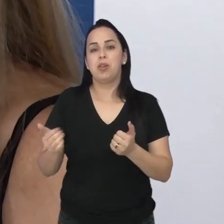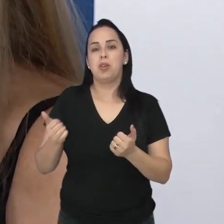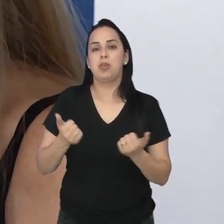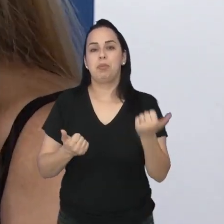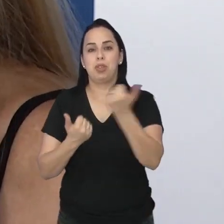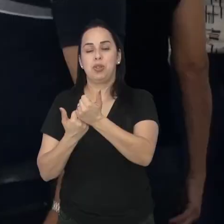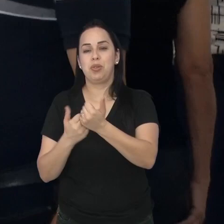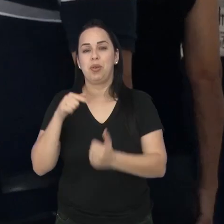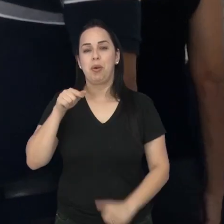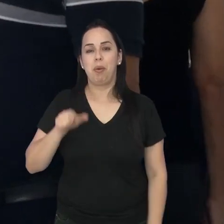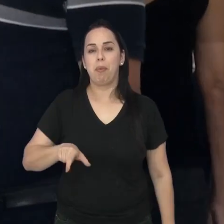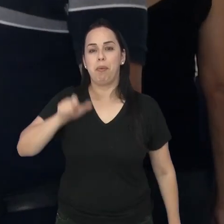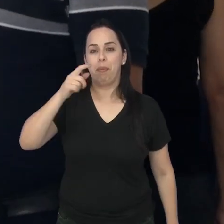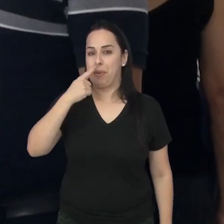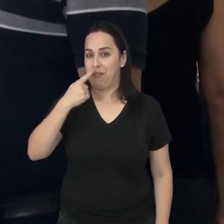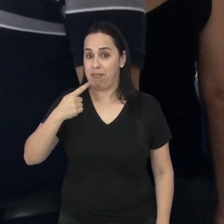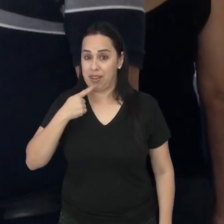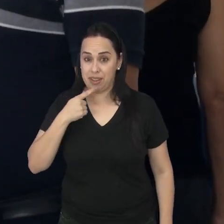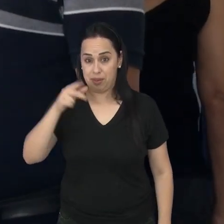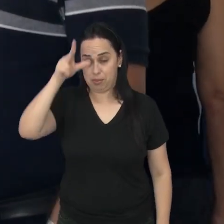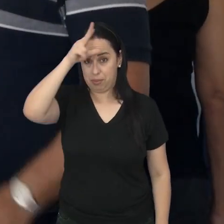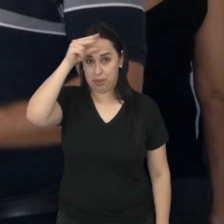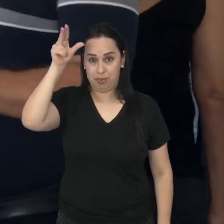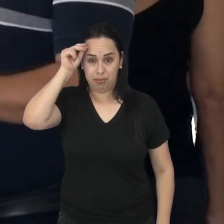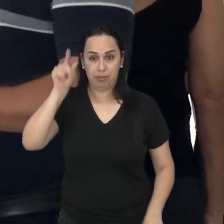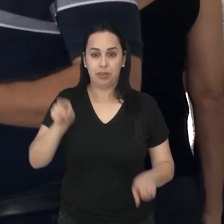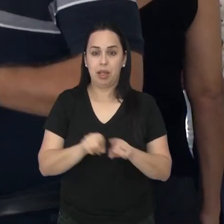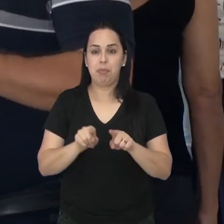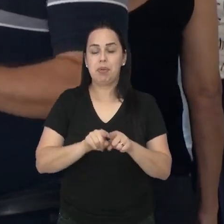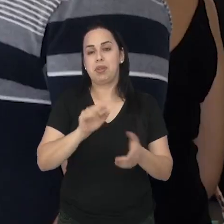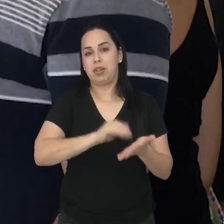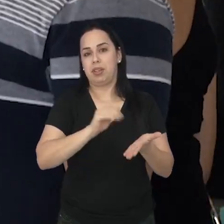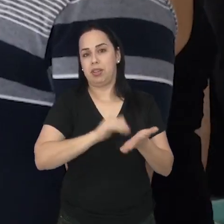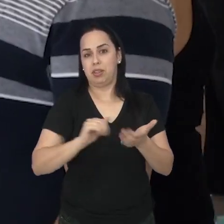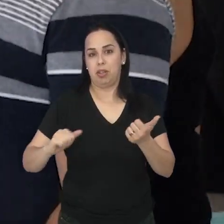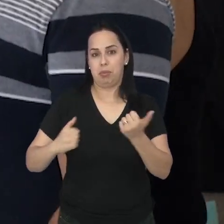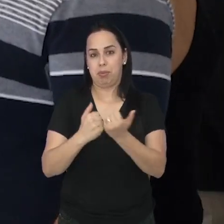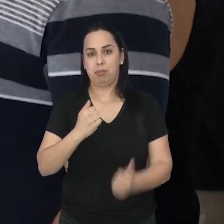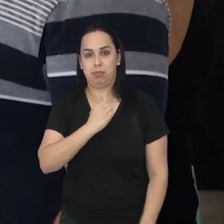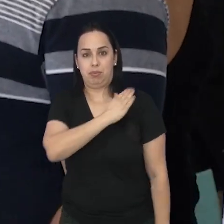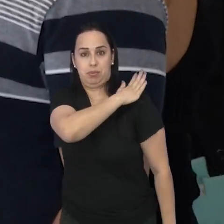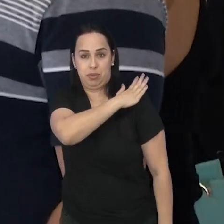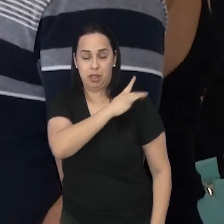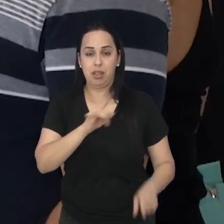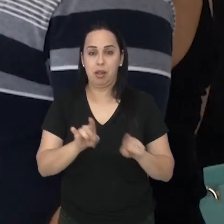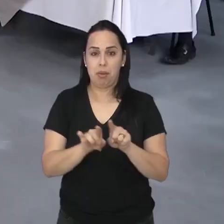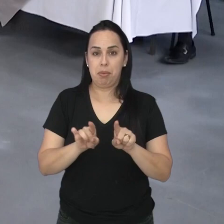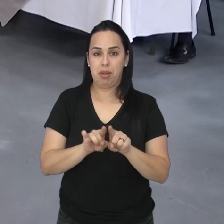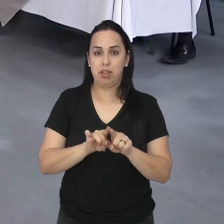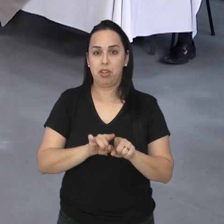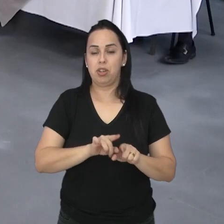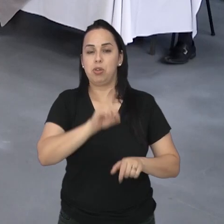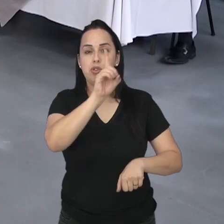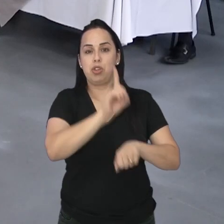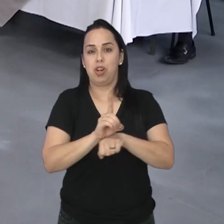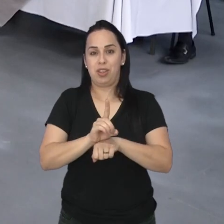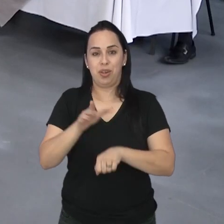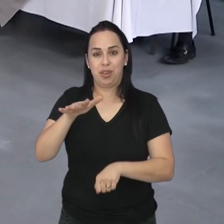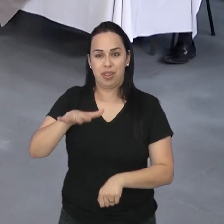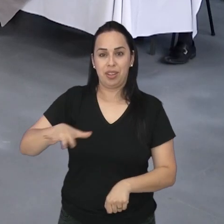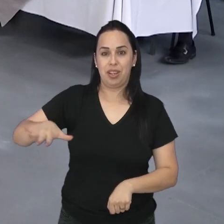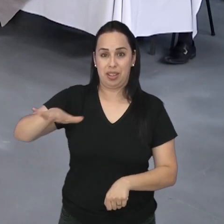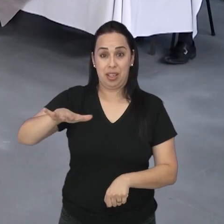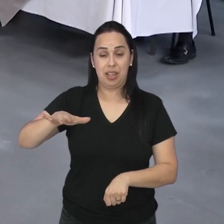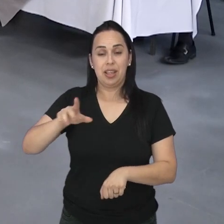Anderson Farias. Estiveram presentes também o secretário de Apoio Social ao Cidadão, Antero Baraldo, e diretores da ACM